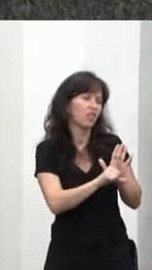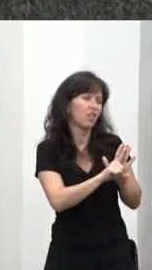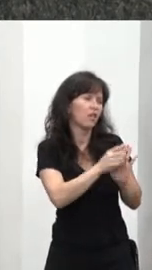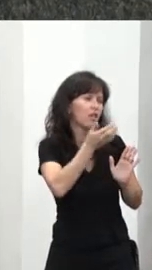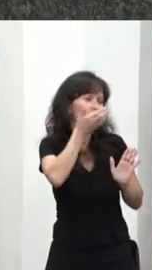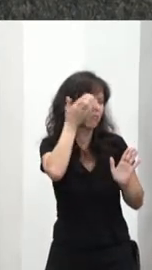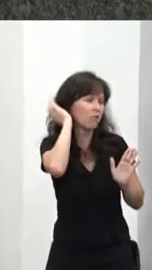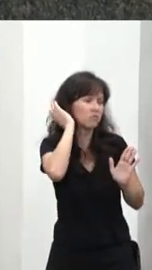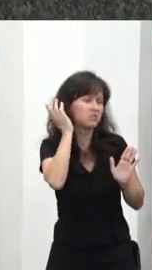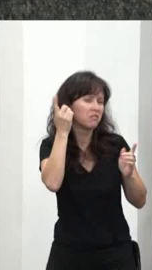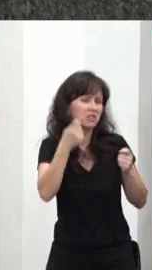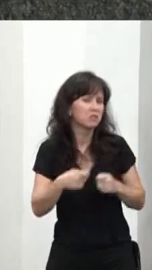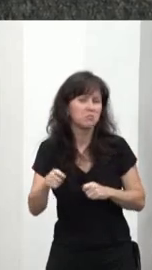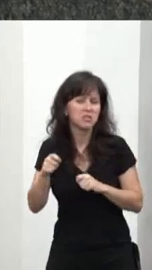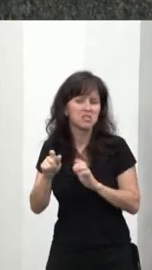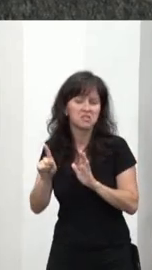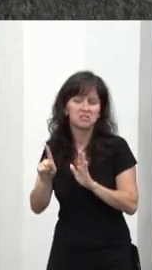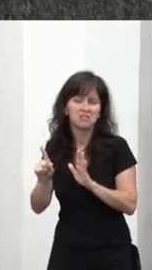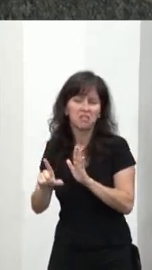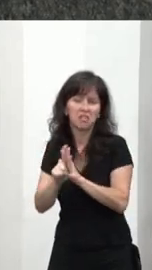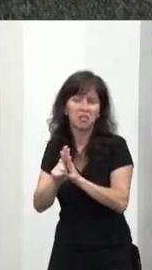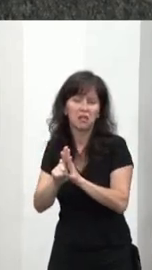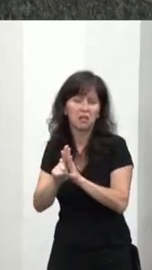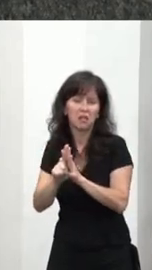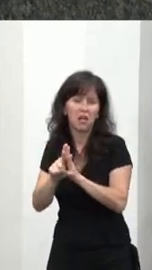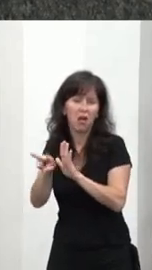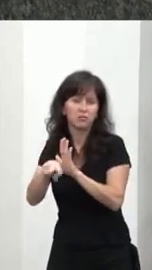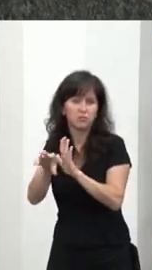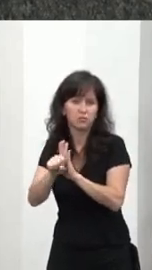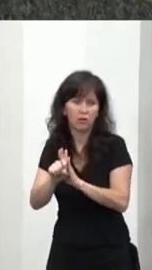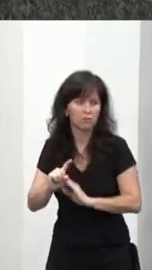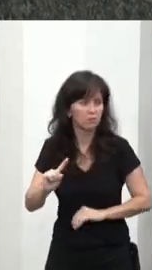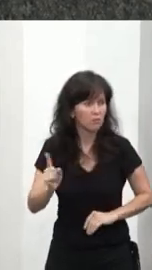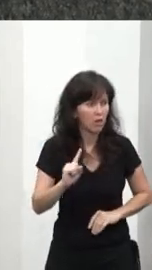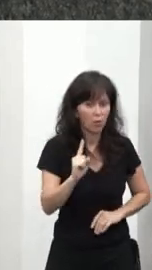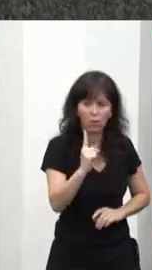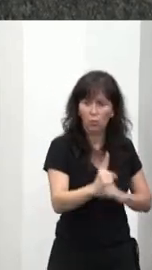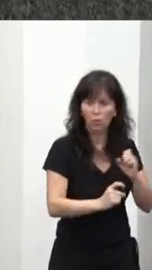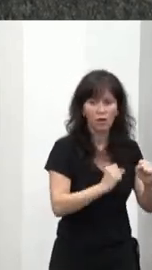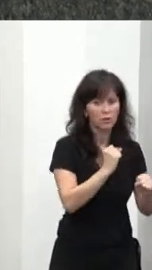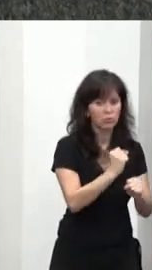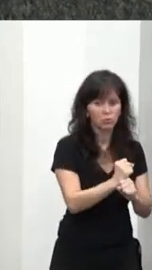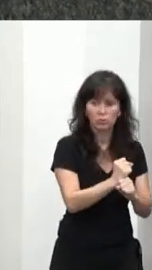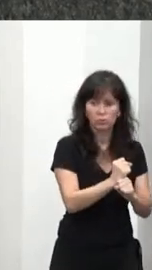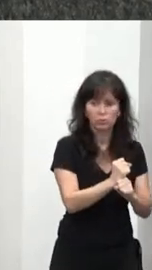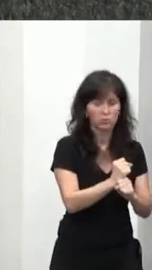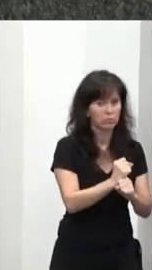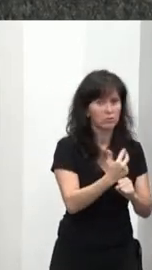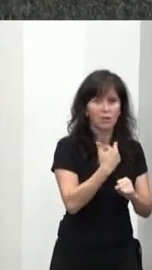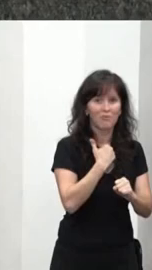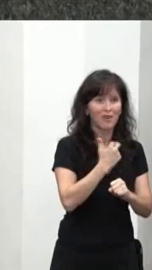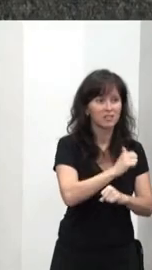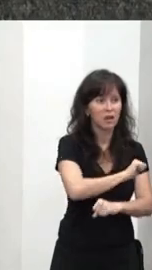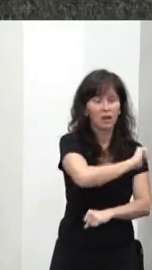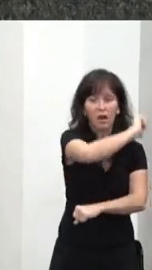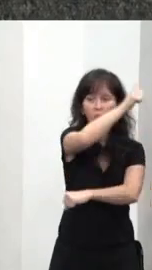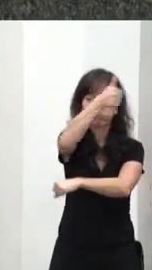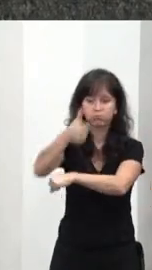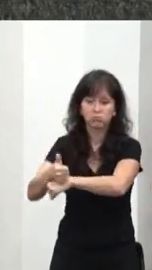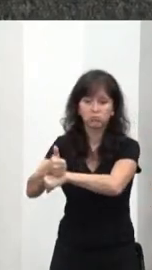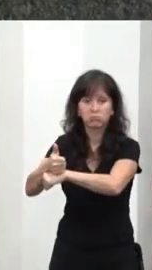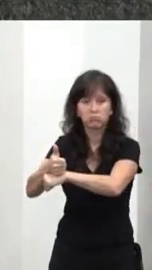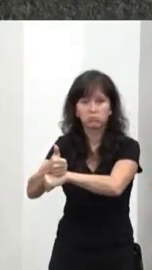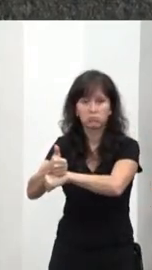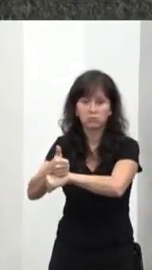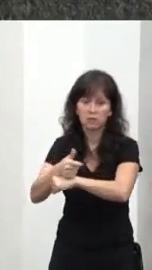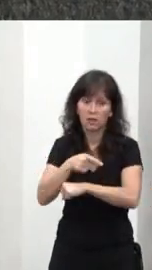não tem sentido é uma lei emergencial há um ano só né a ideia da era uma lei emergencial para o governo federal